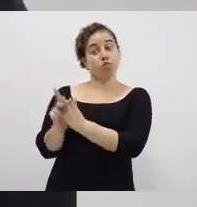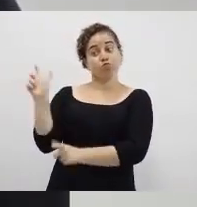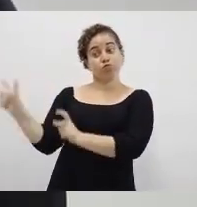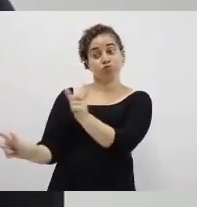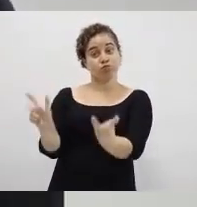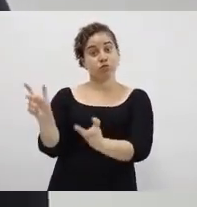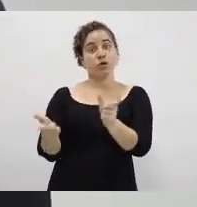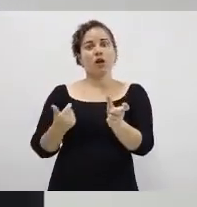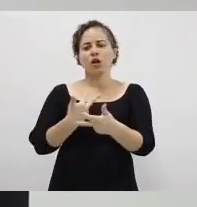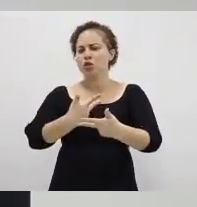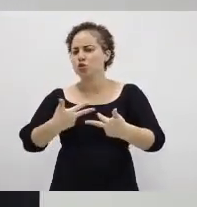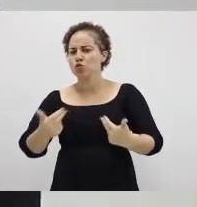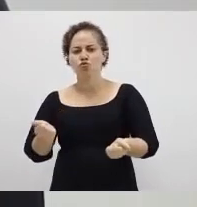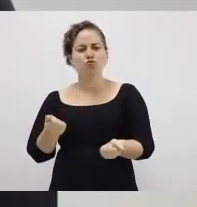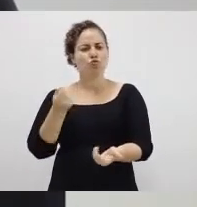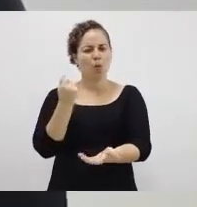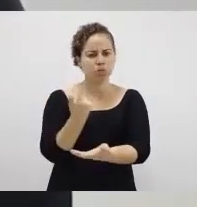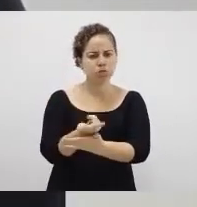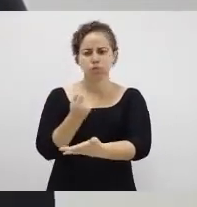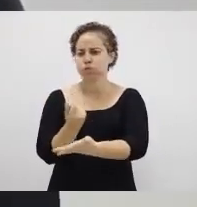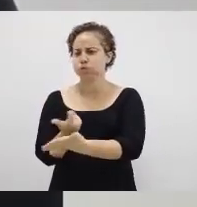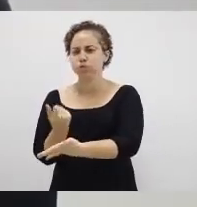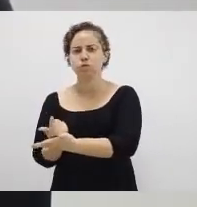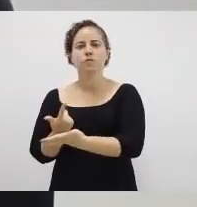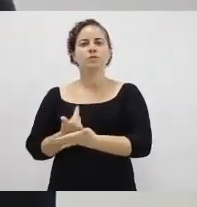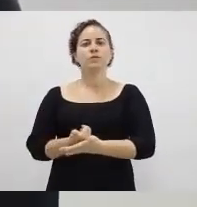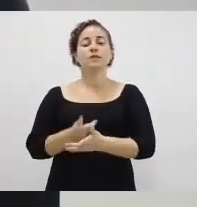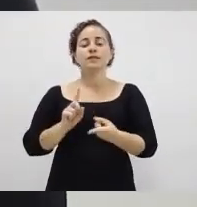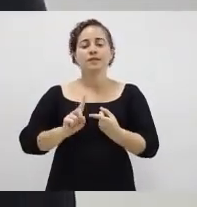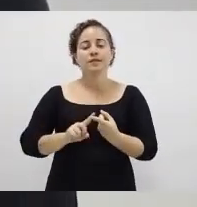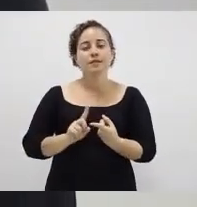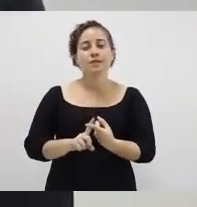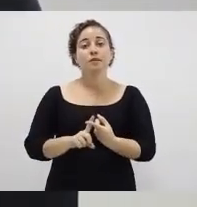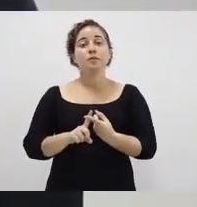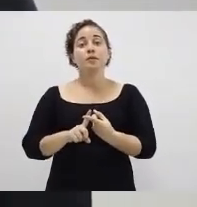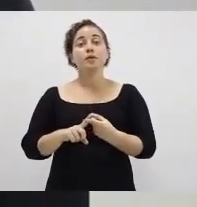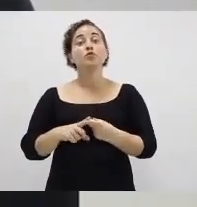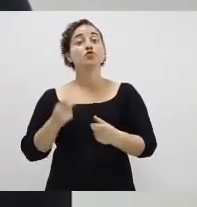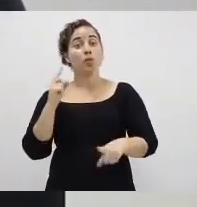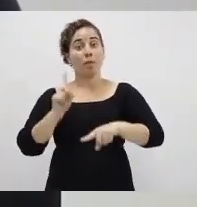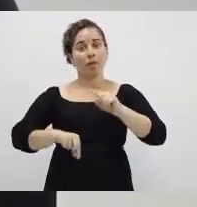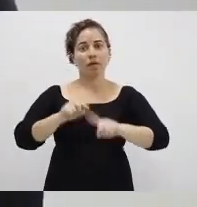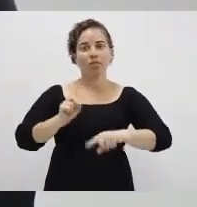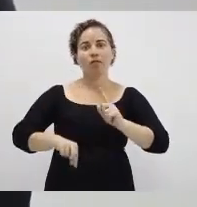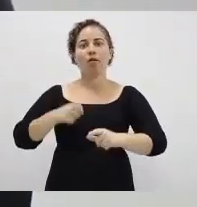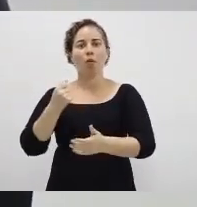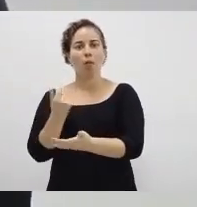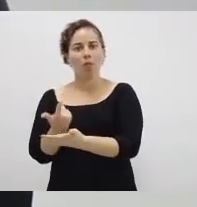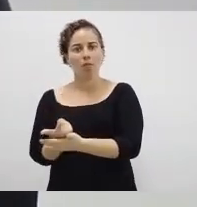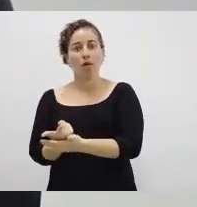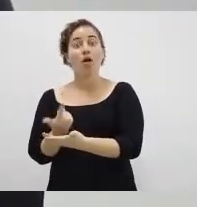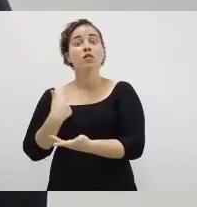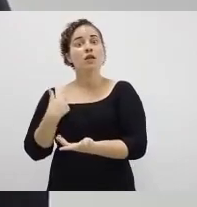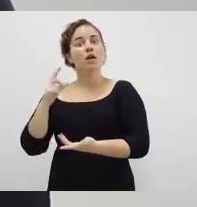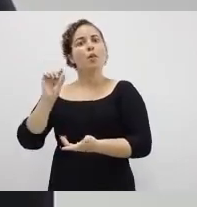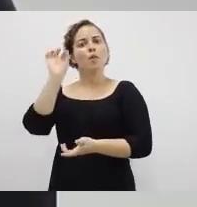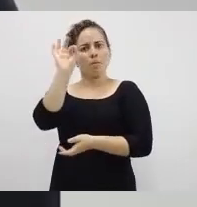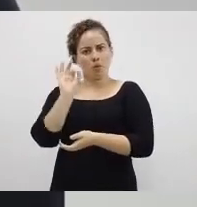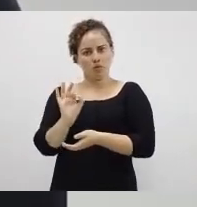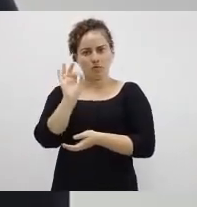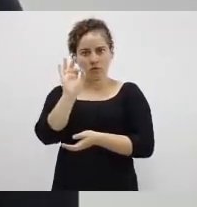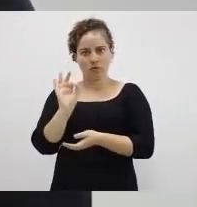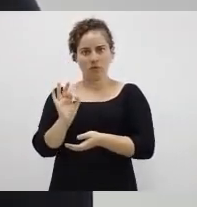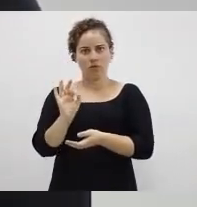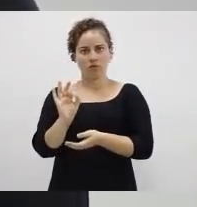produtos que nós compramos. Toda vez que nós compramos produtos, nós estamos pagando um percentual